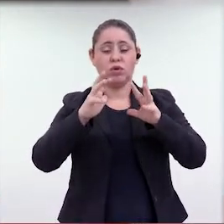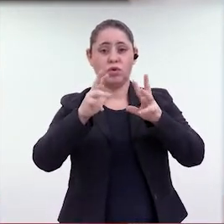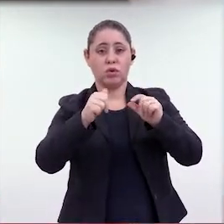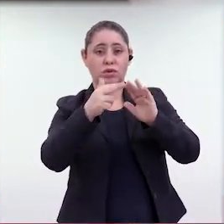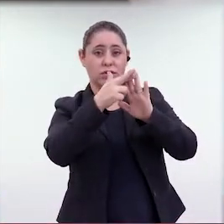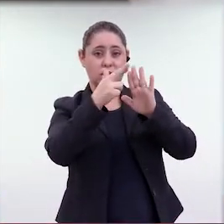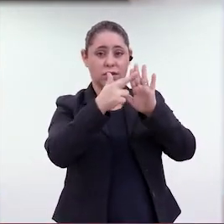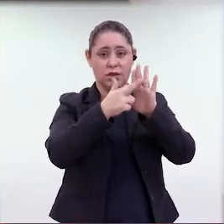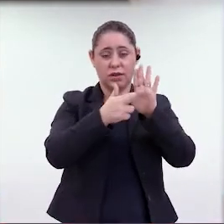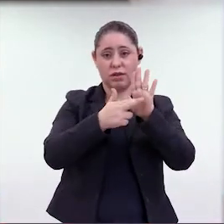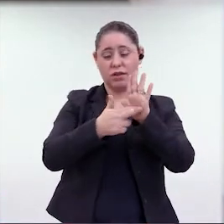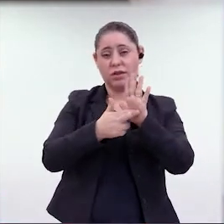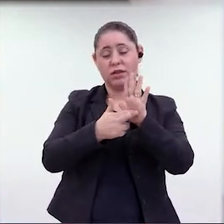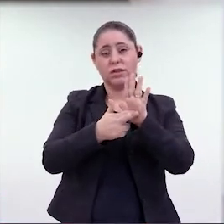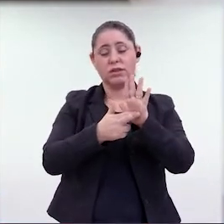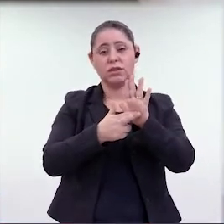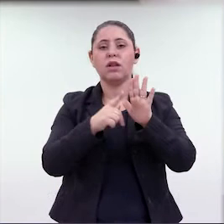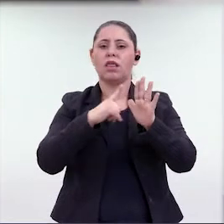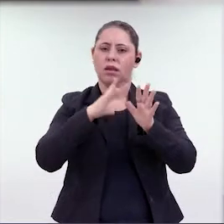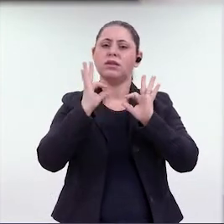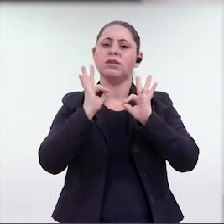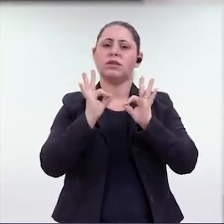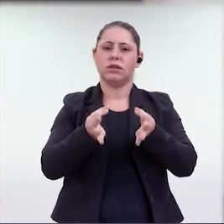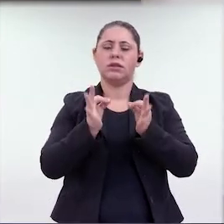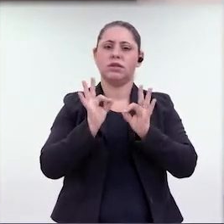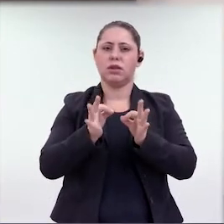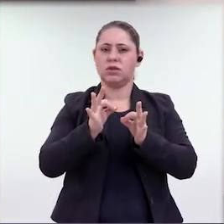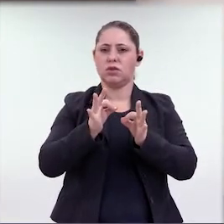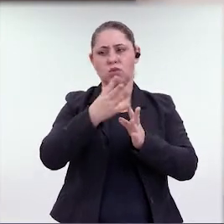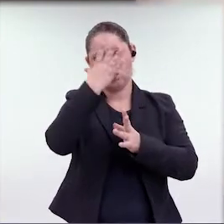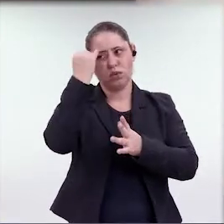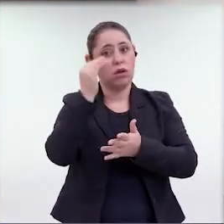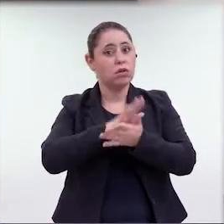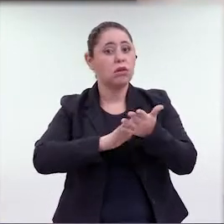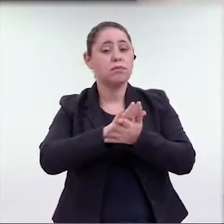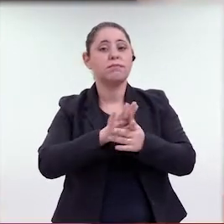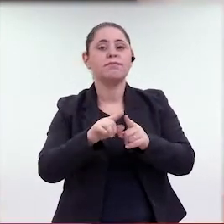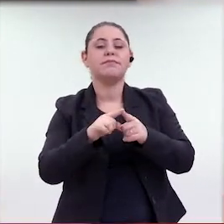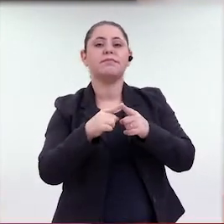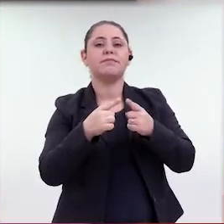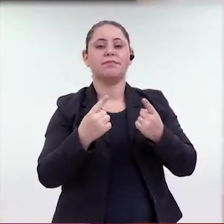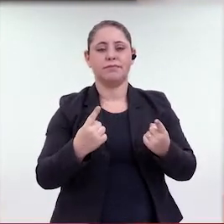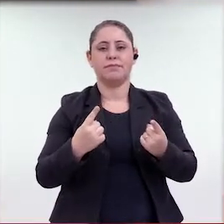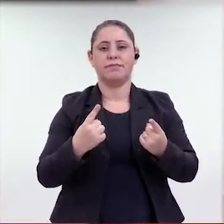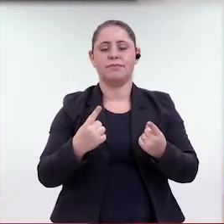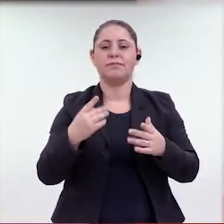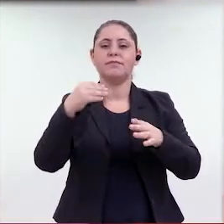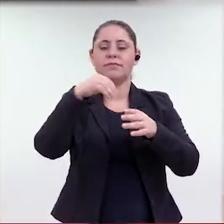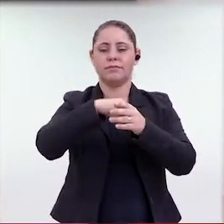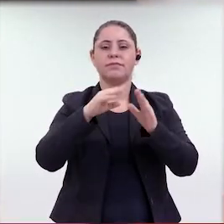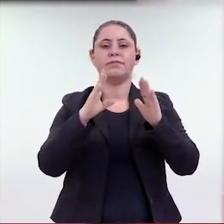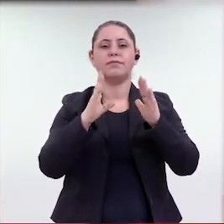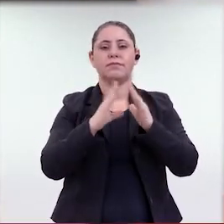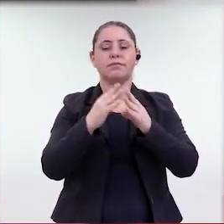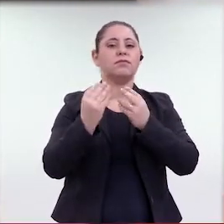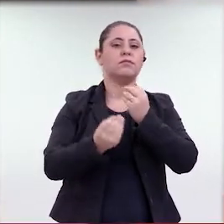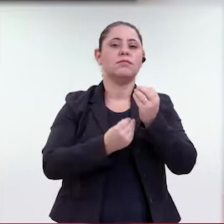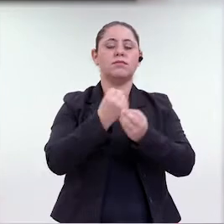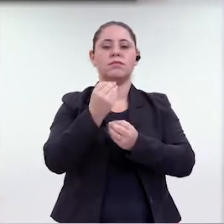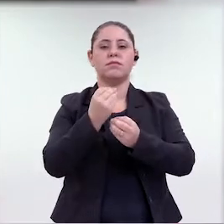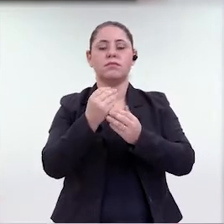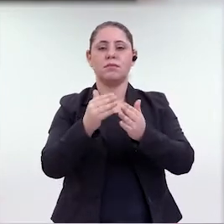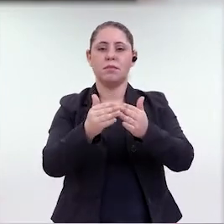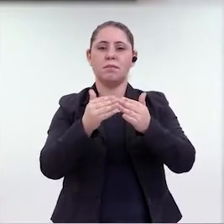regras, assim, da gente ter uma certeza absoluta que não esqueceu de nada, mas ainda assim, mesmo dentro de casa, como você disse, a gente pede uma